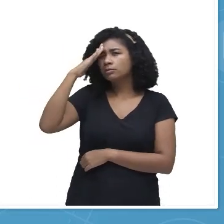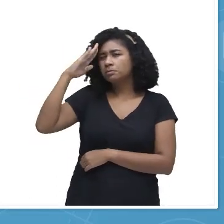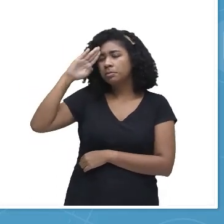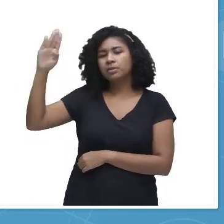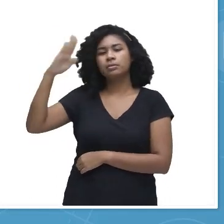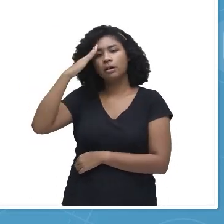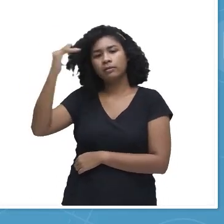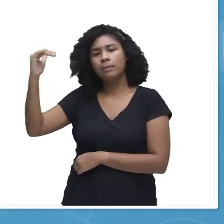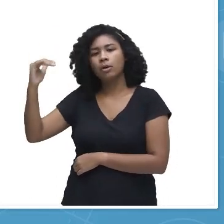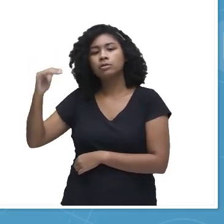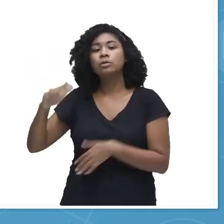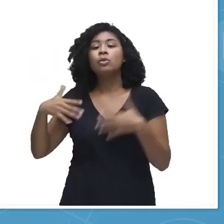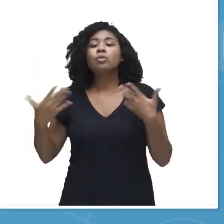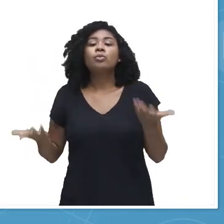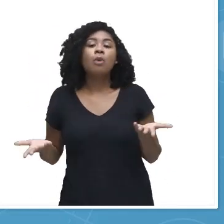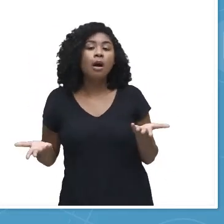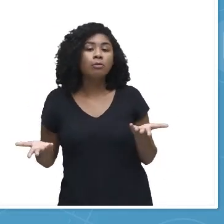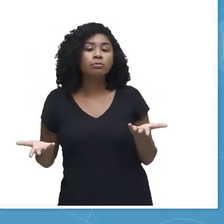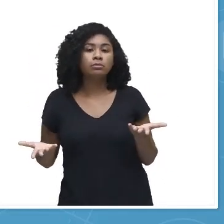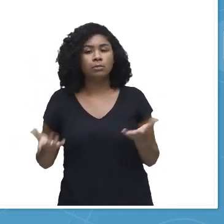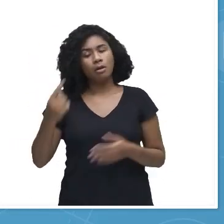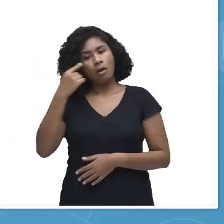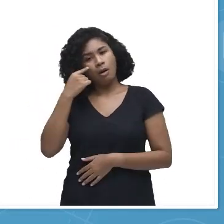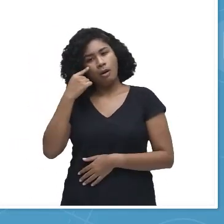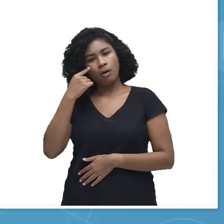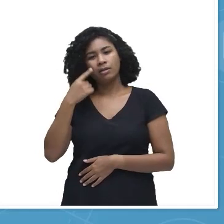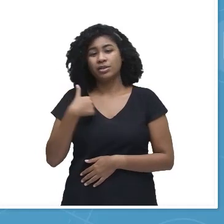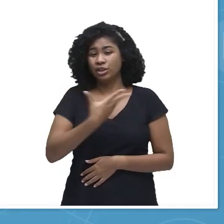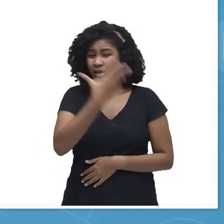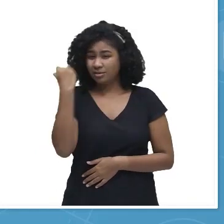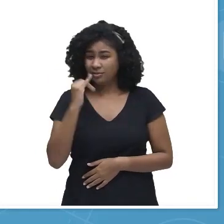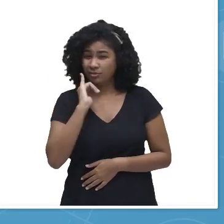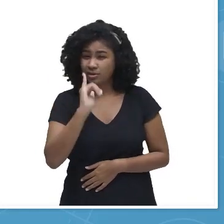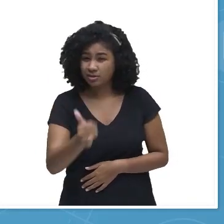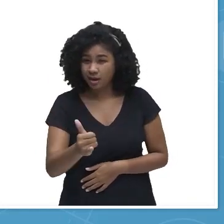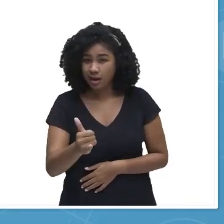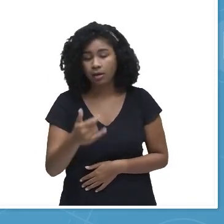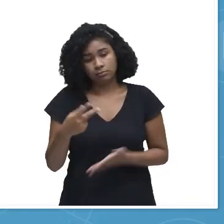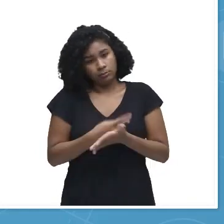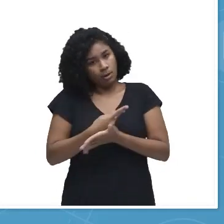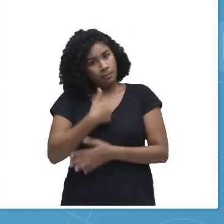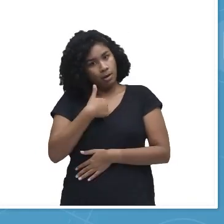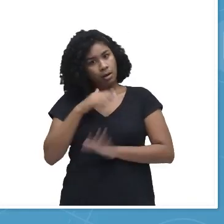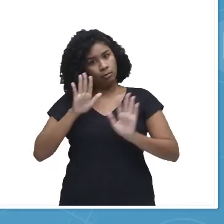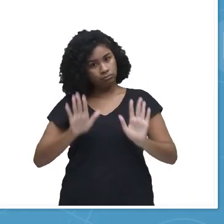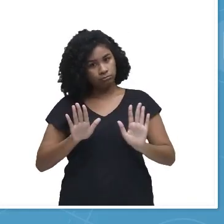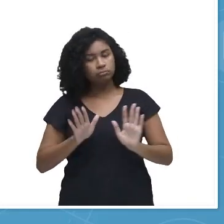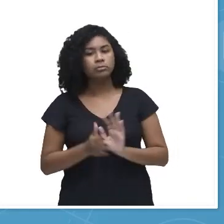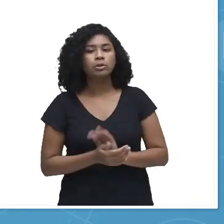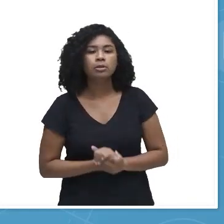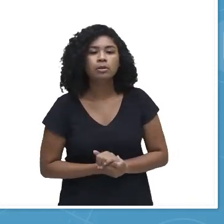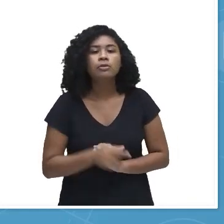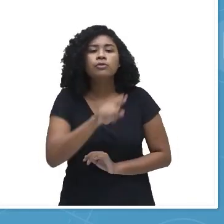são? Você tem que marcar a alternativa. Lembrando, gente, que eu esqueci de falar para vocês, que foi um erro meu, inclusive, você